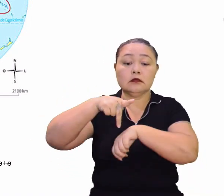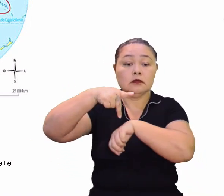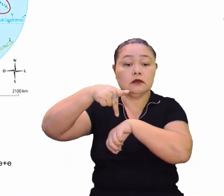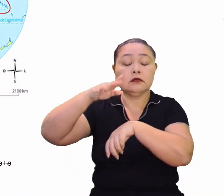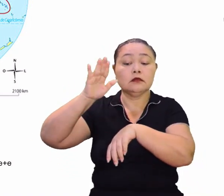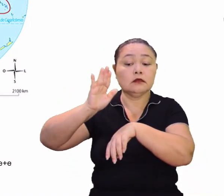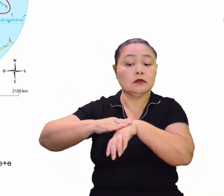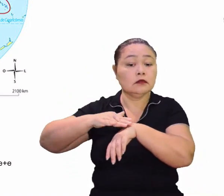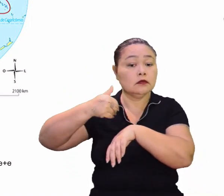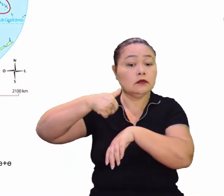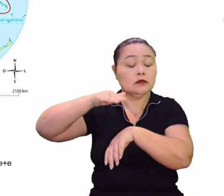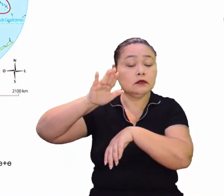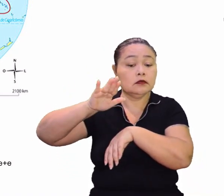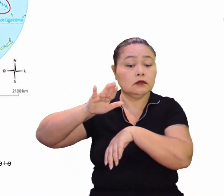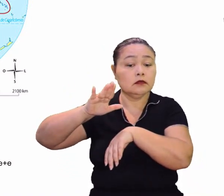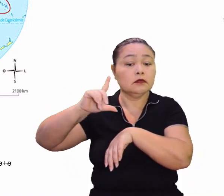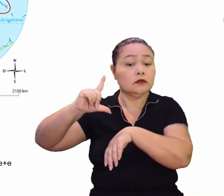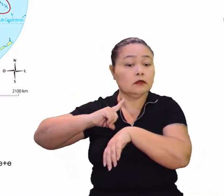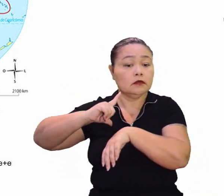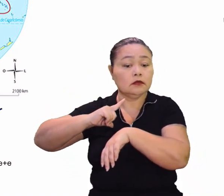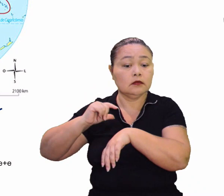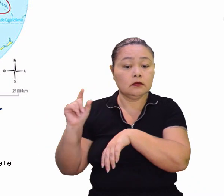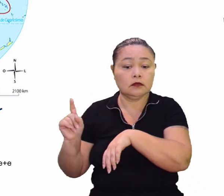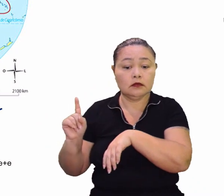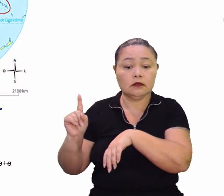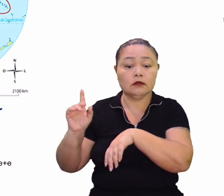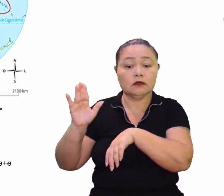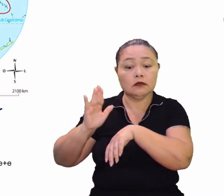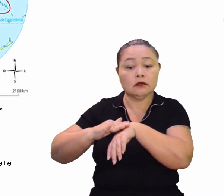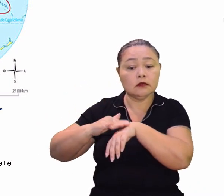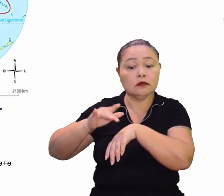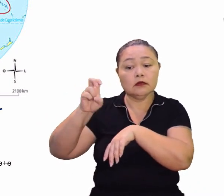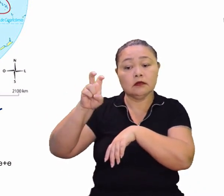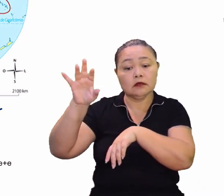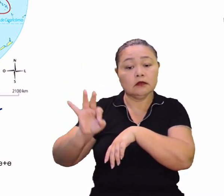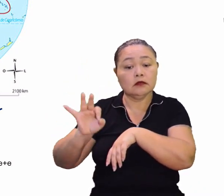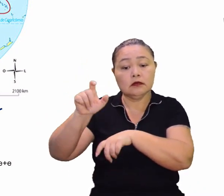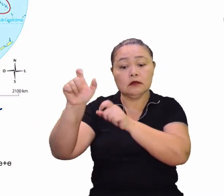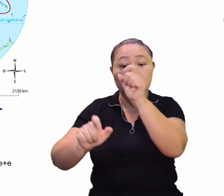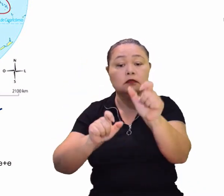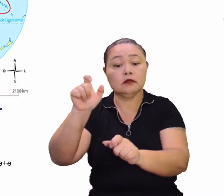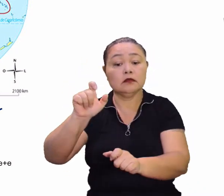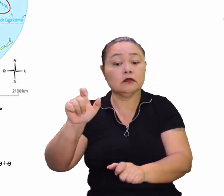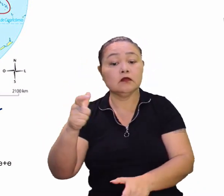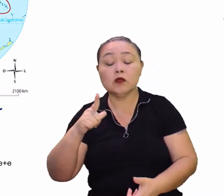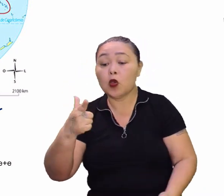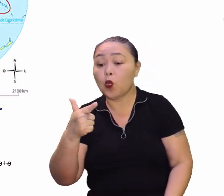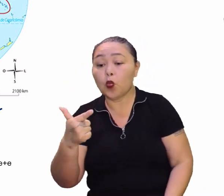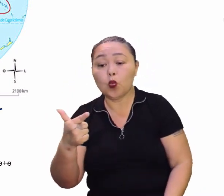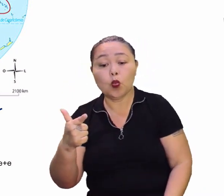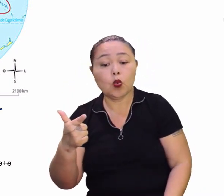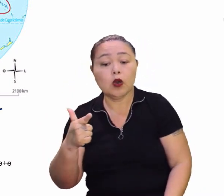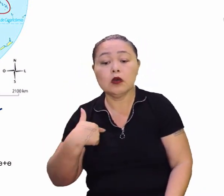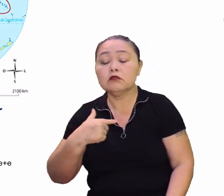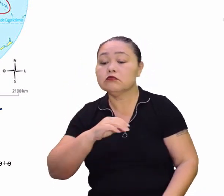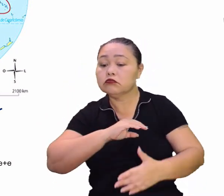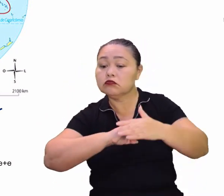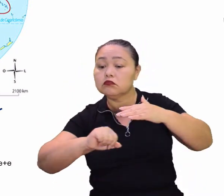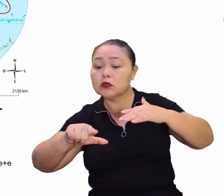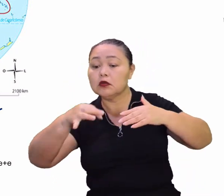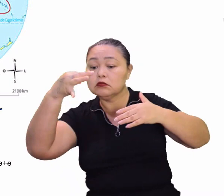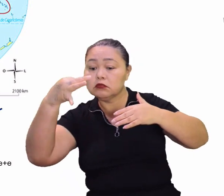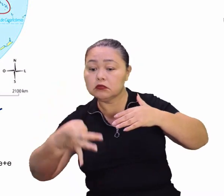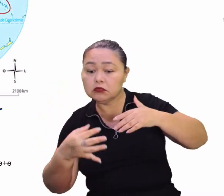que mais... País, aí nós temos a outra legenda aqui, País em que mais de 50% da população não dispõe de instalação